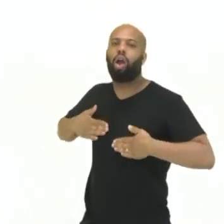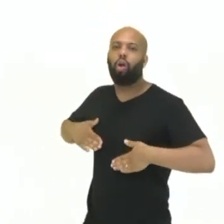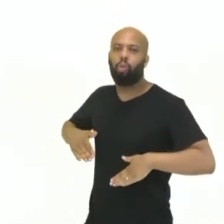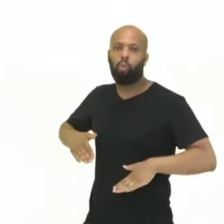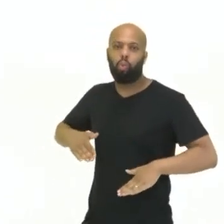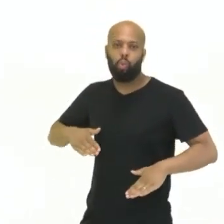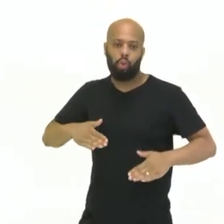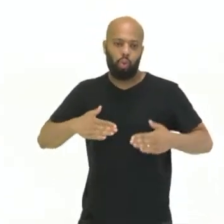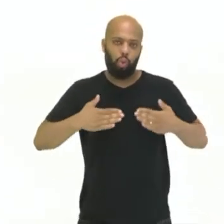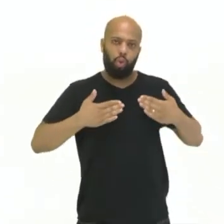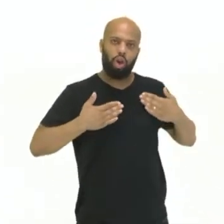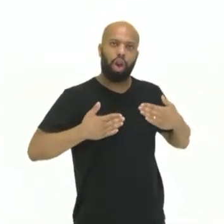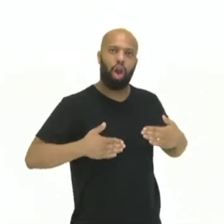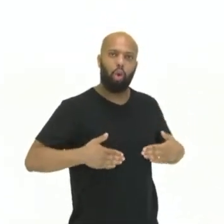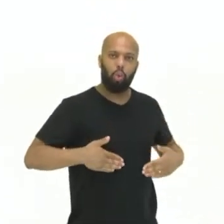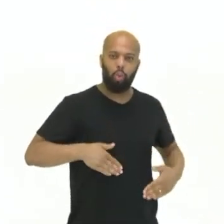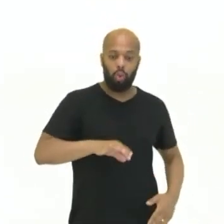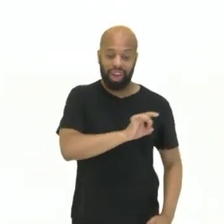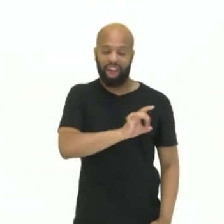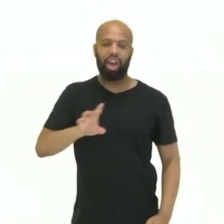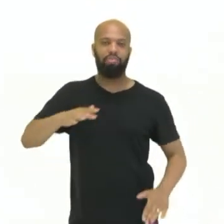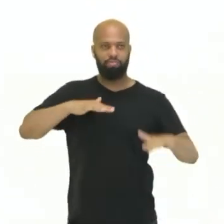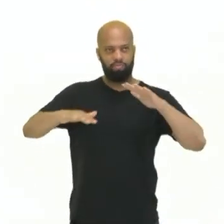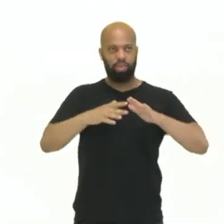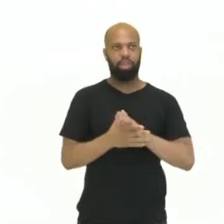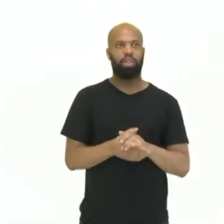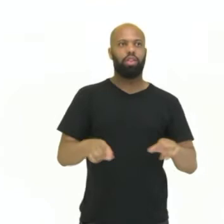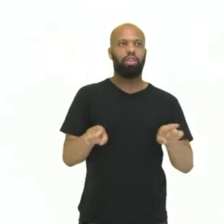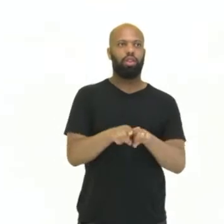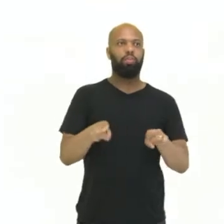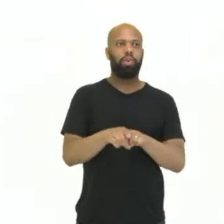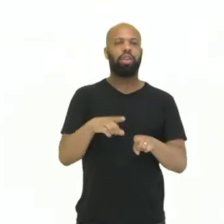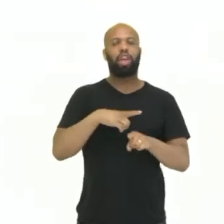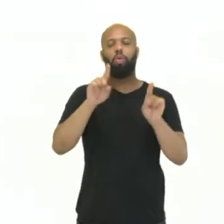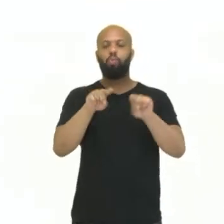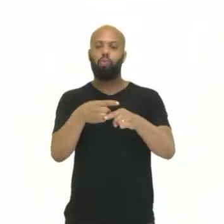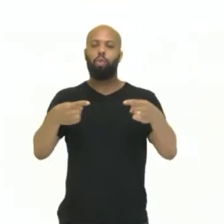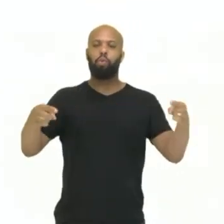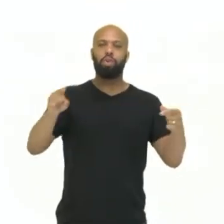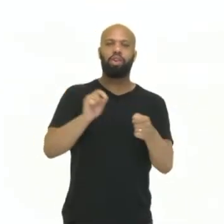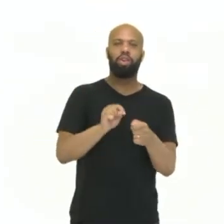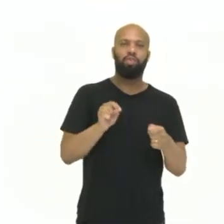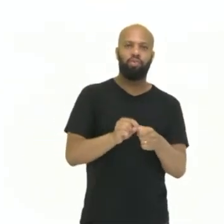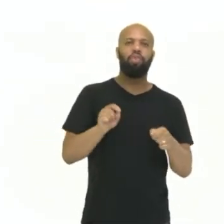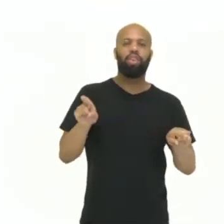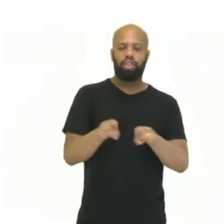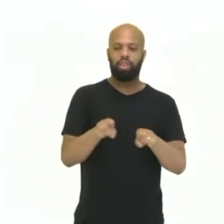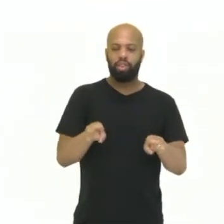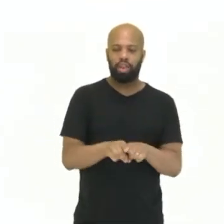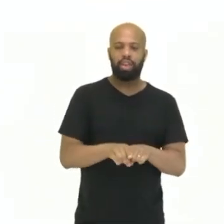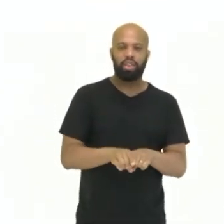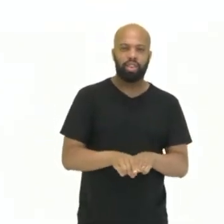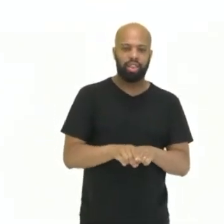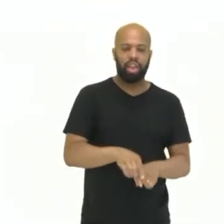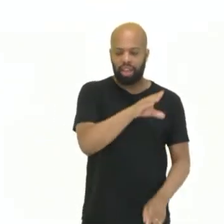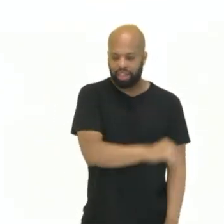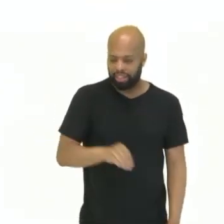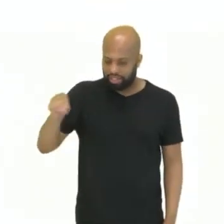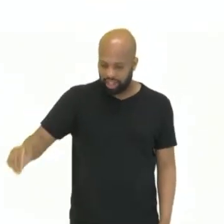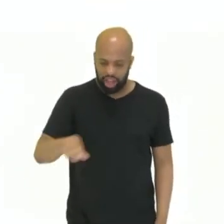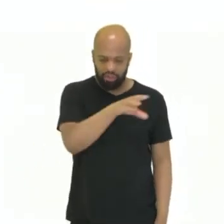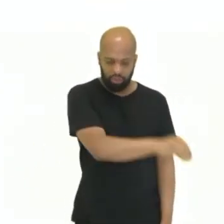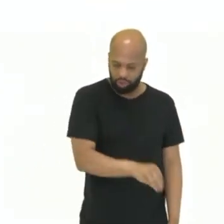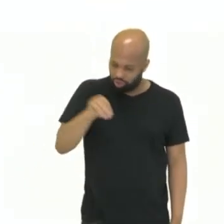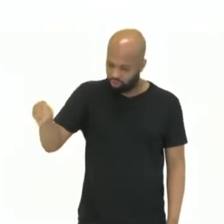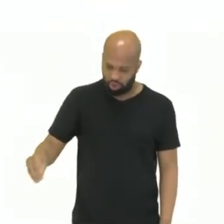né? Então é muito legal também. Escravos de Jó, né? Através de uma música você vai estar trabalhando ali o coletivo. Se